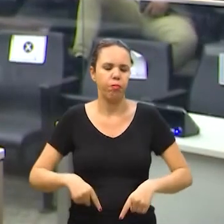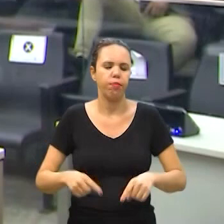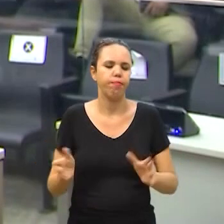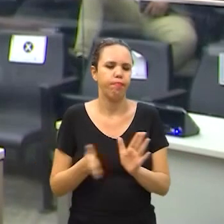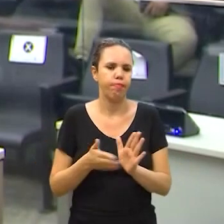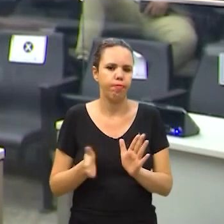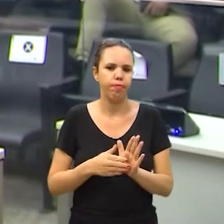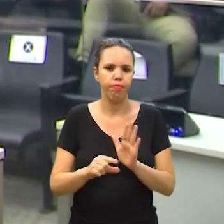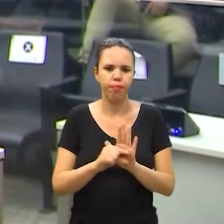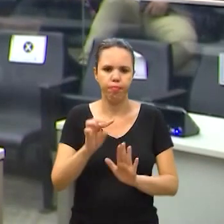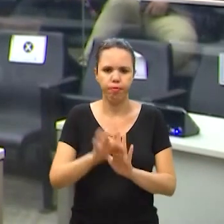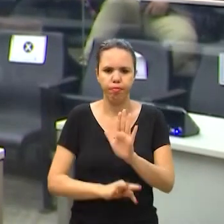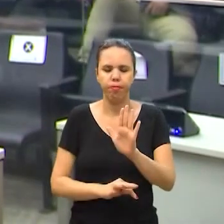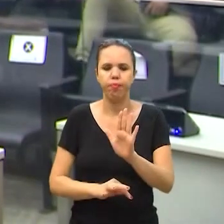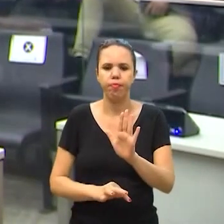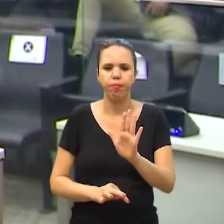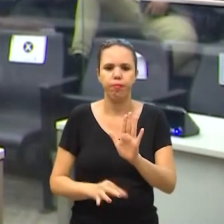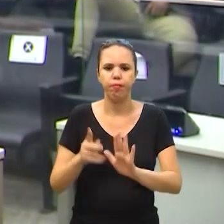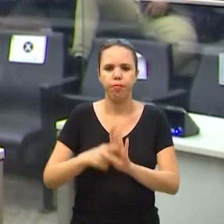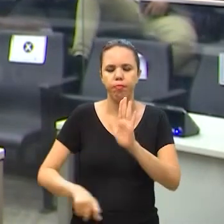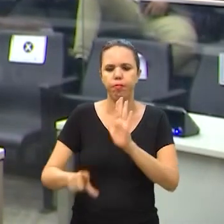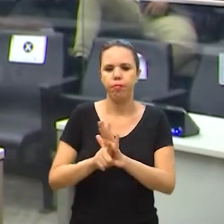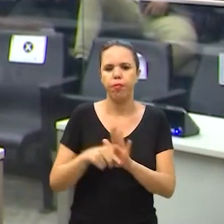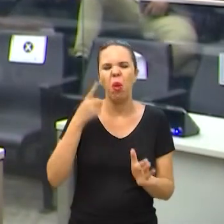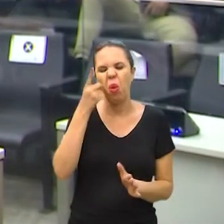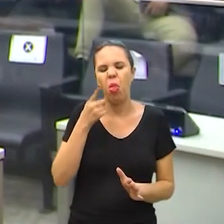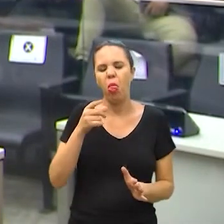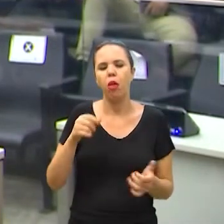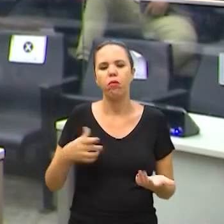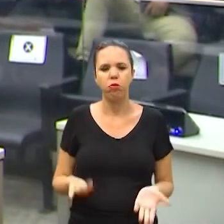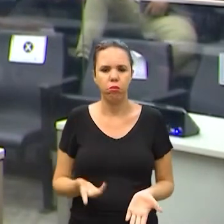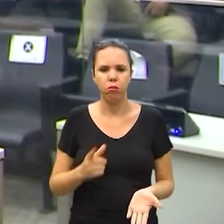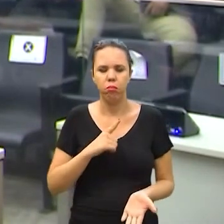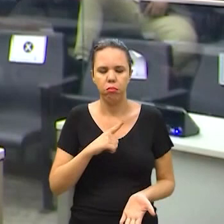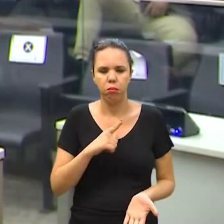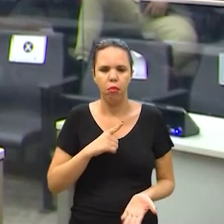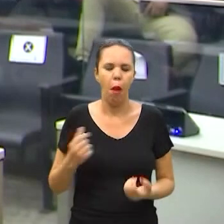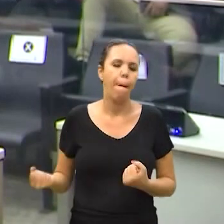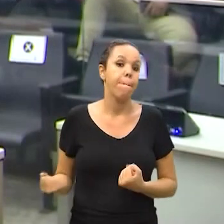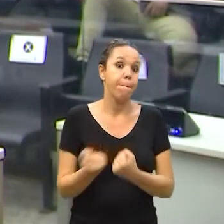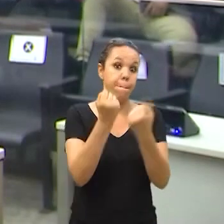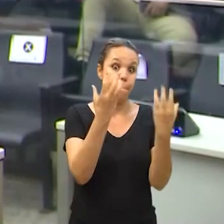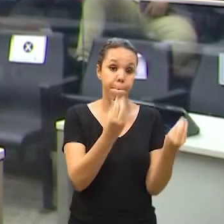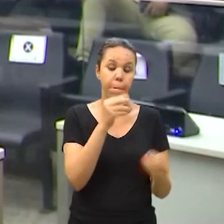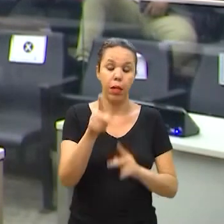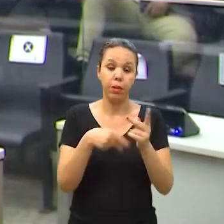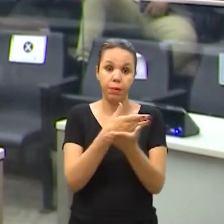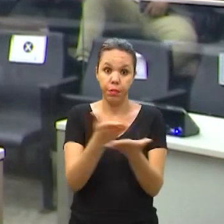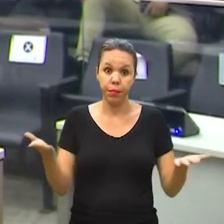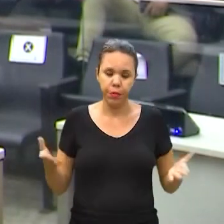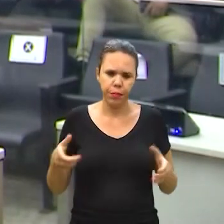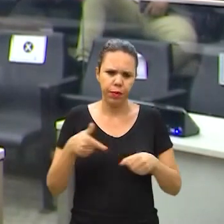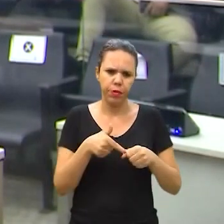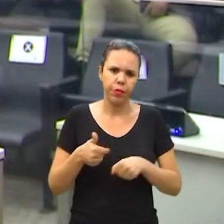contra essa proposta na emenda do projeto de lei desse deputado, e também tive o apoio de muitas